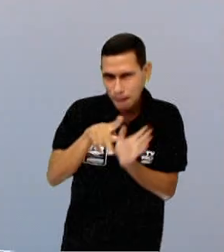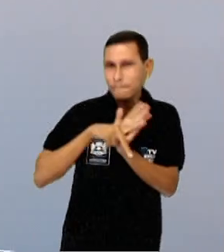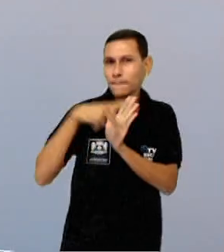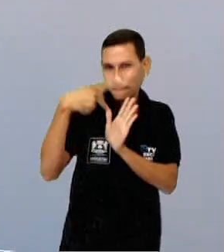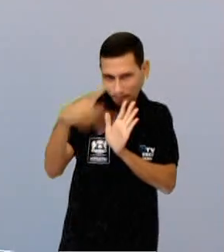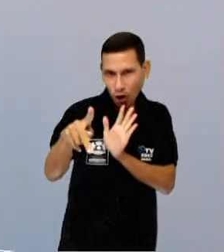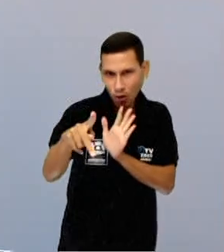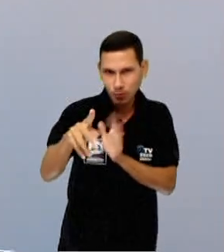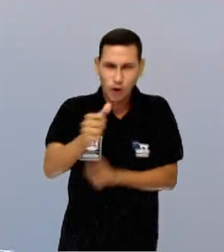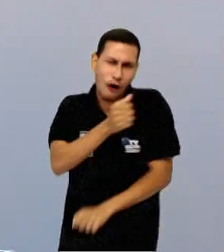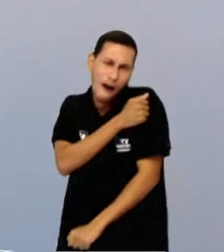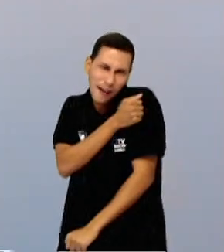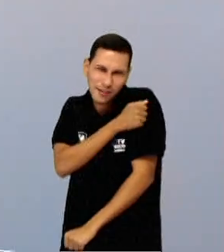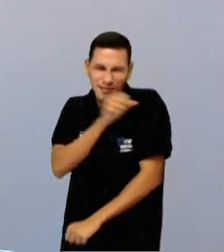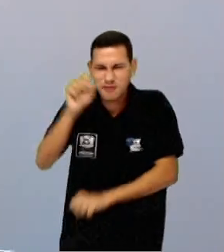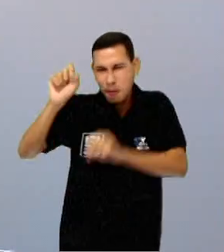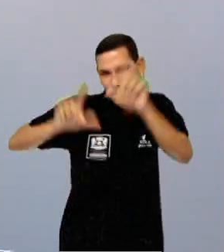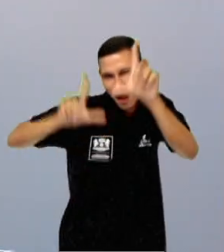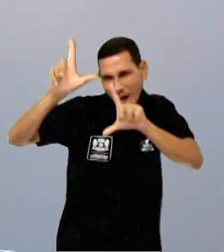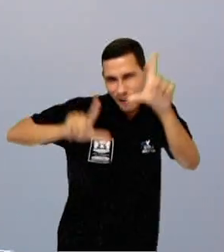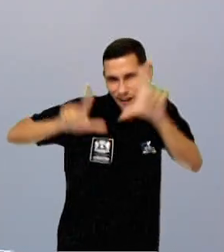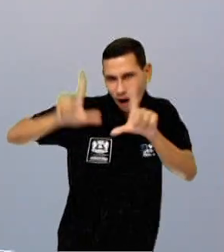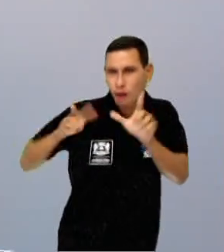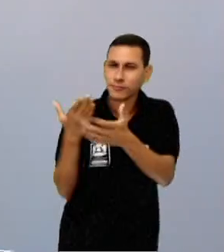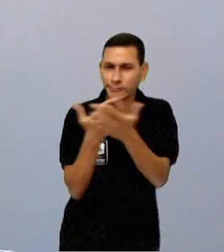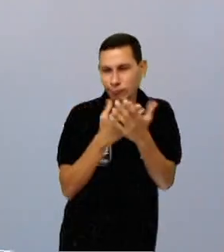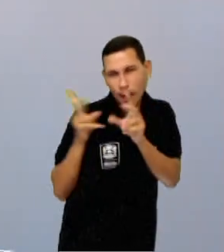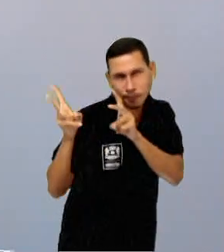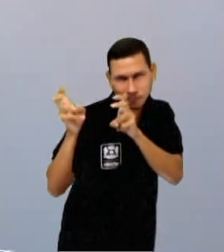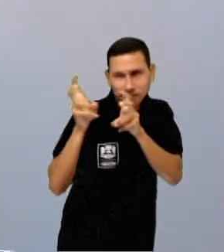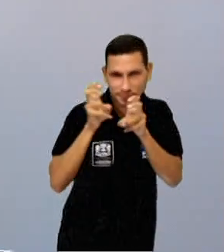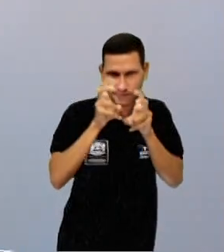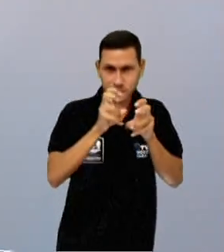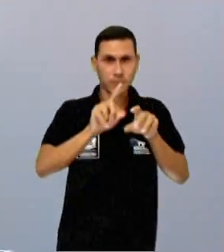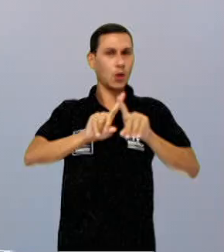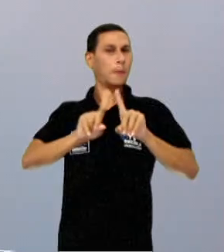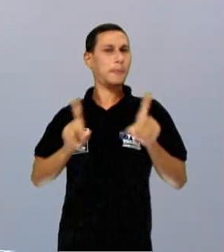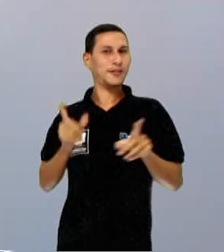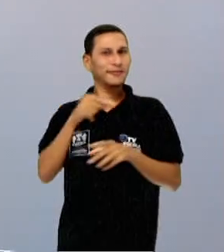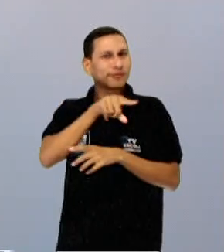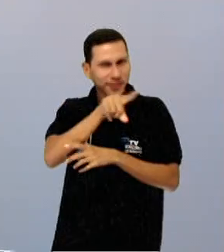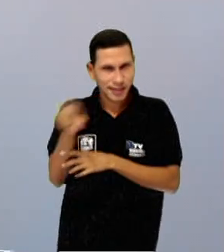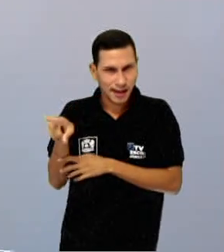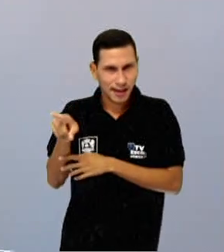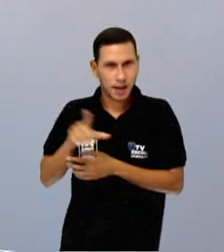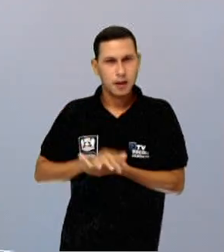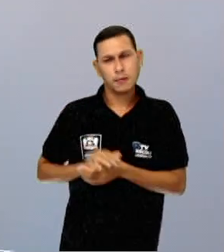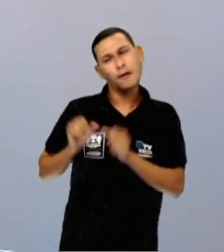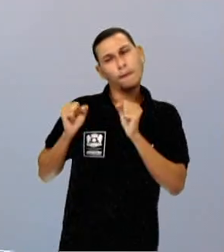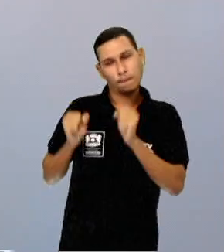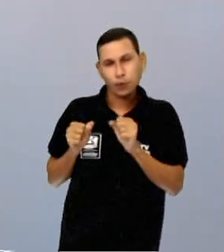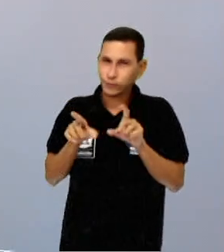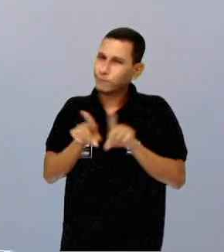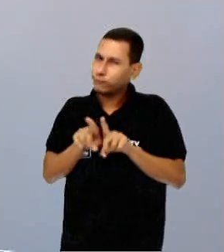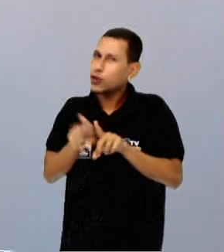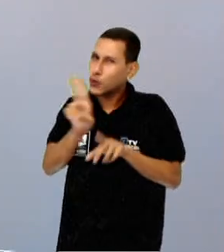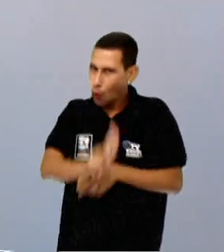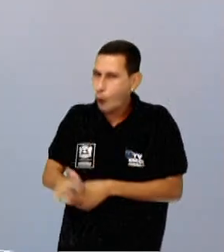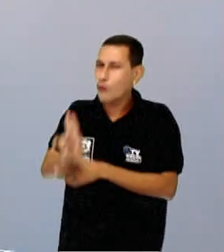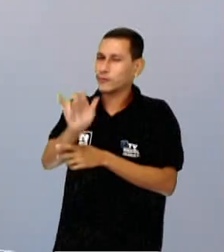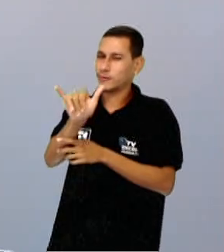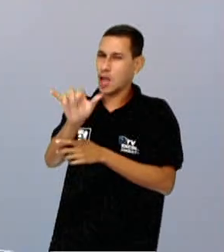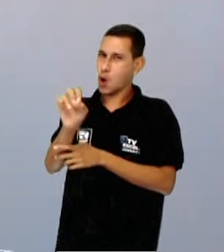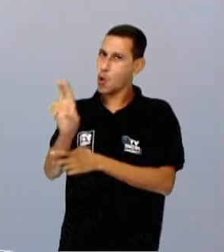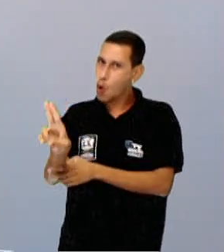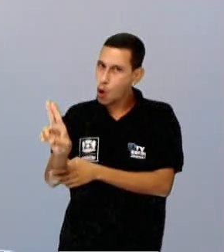aluno que está aí do outro lado da tela vendo essa aula mas além de você eu posso usar e ir